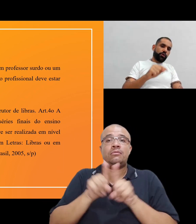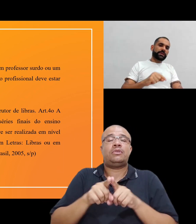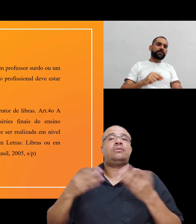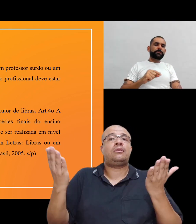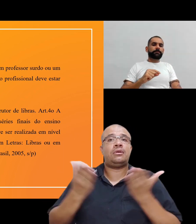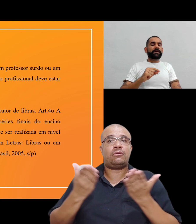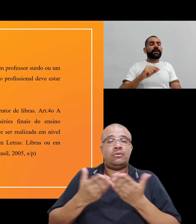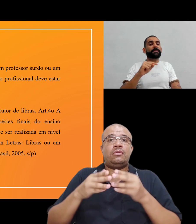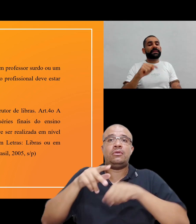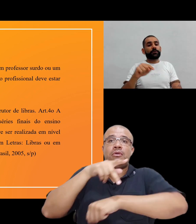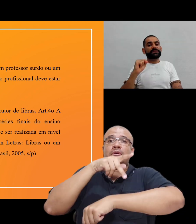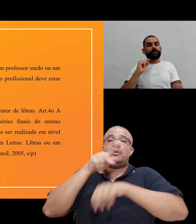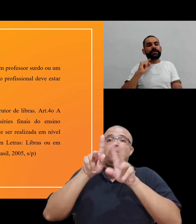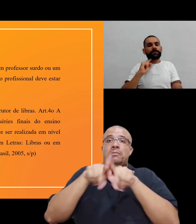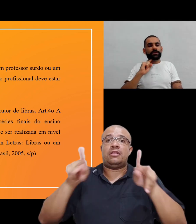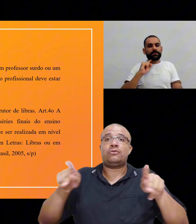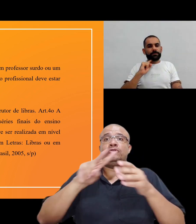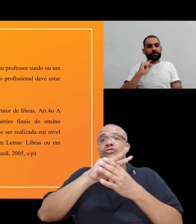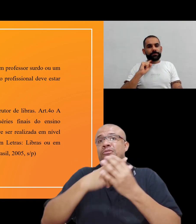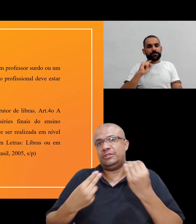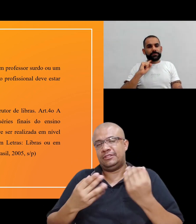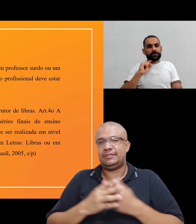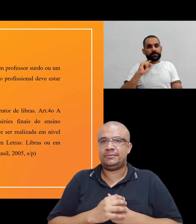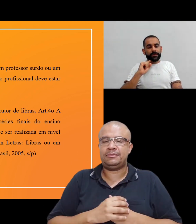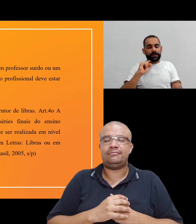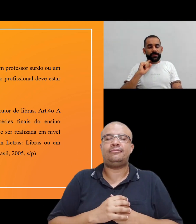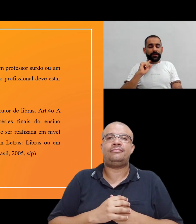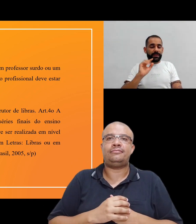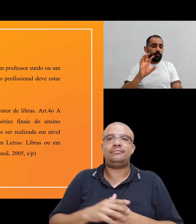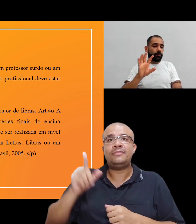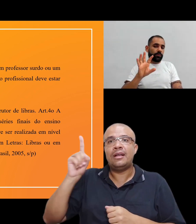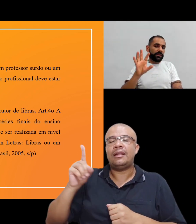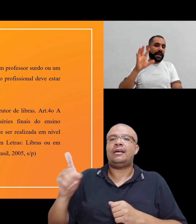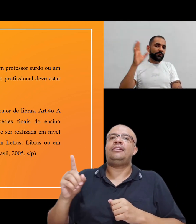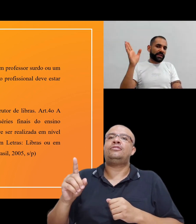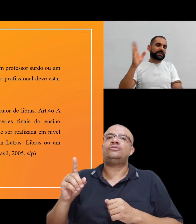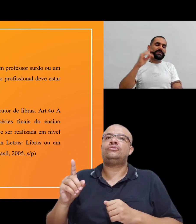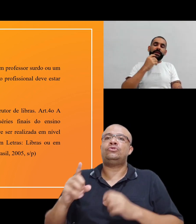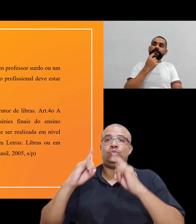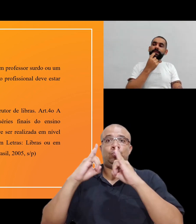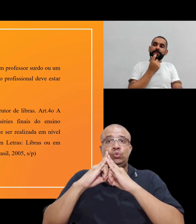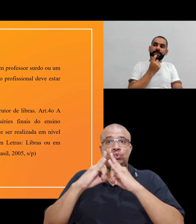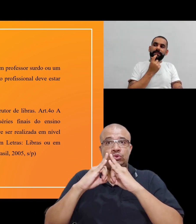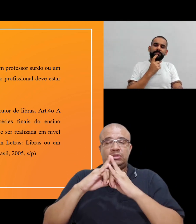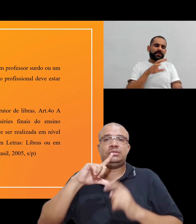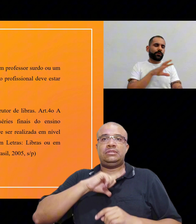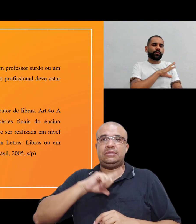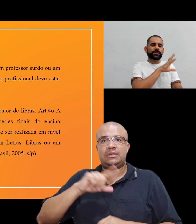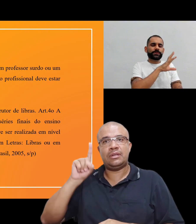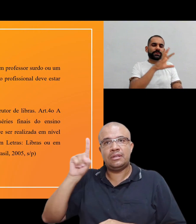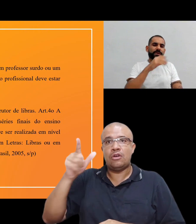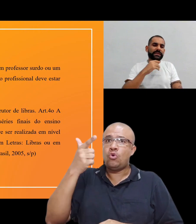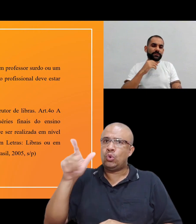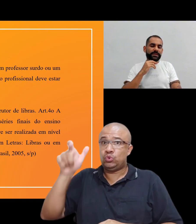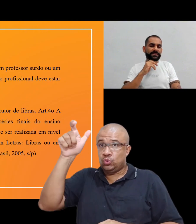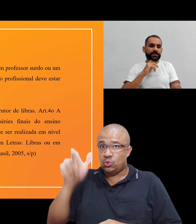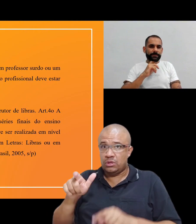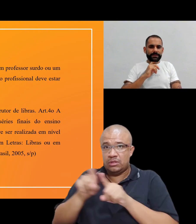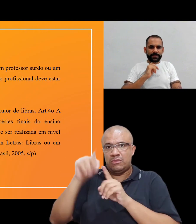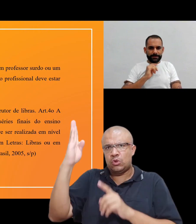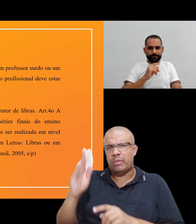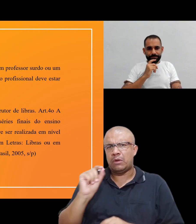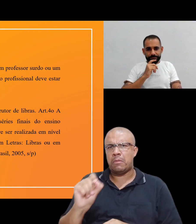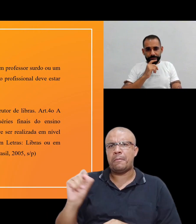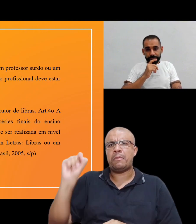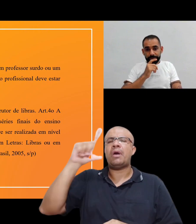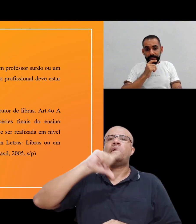também agora pedagogia bilíngue, né, que lá no INES tem, que em alguns outros lugares no Brasil também